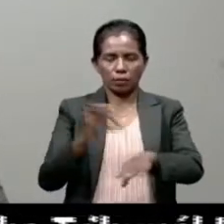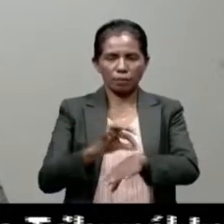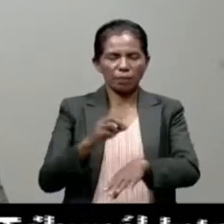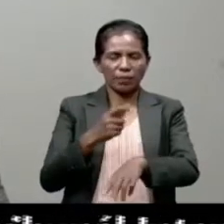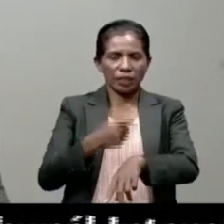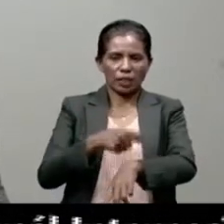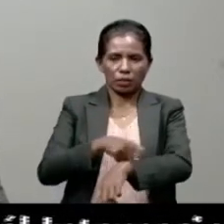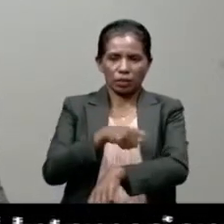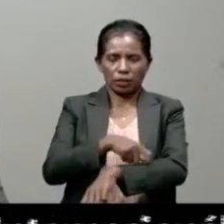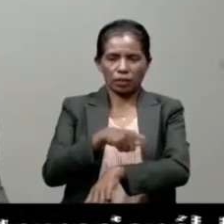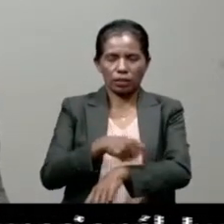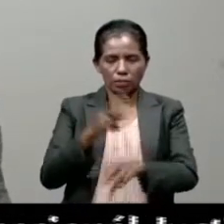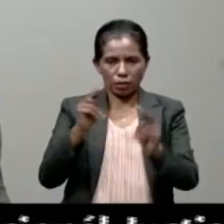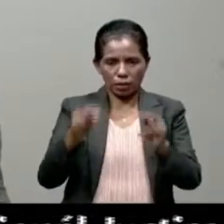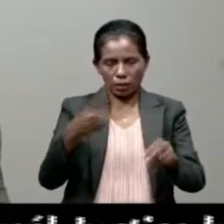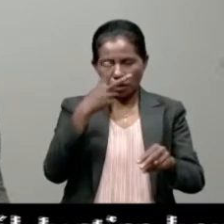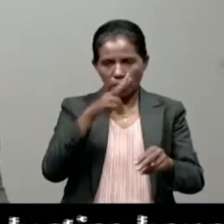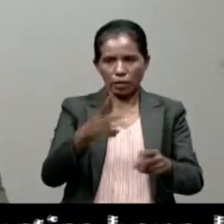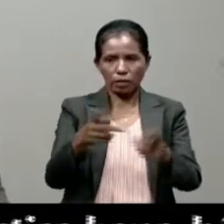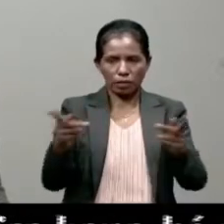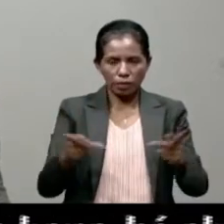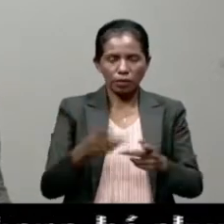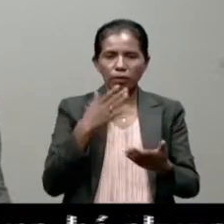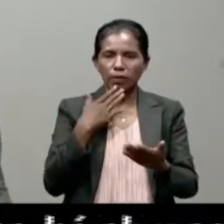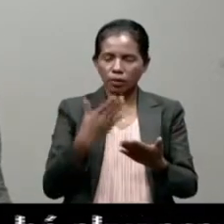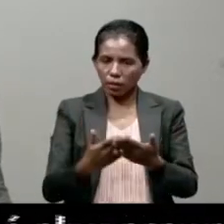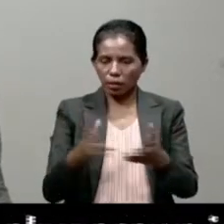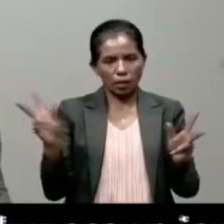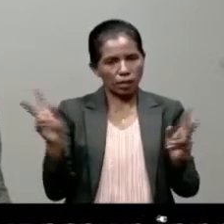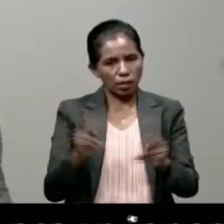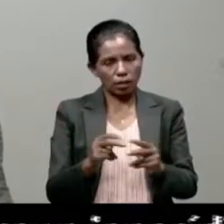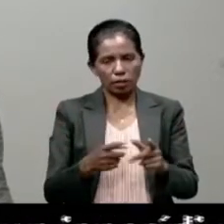persiza hare di diak fatin de seguru kalae